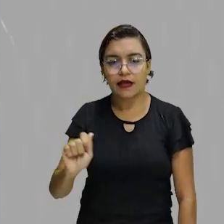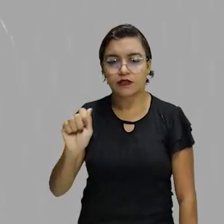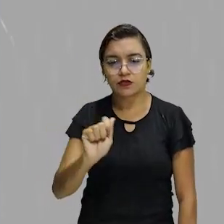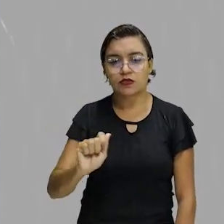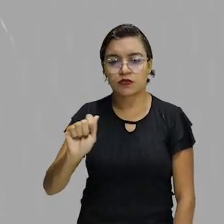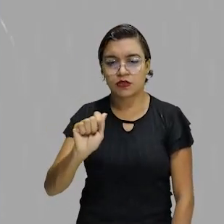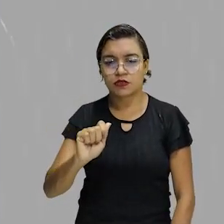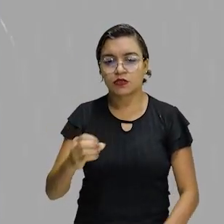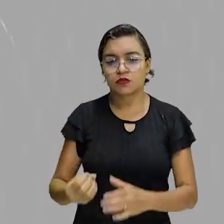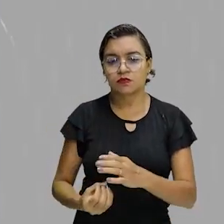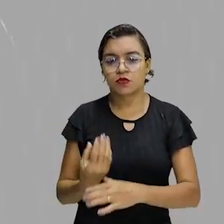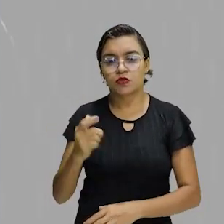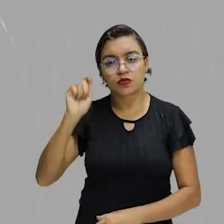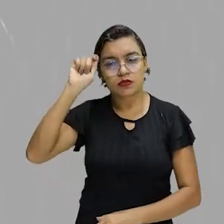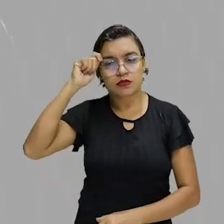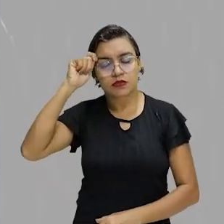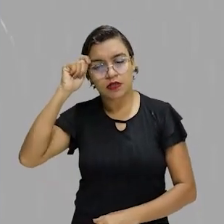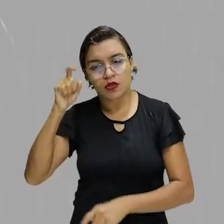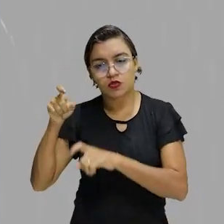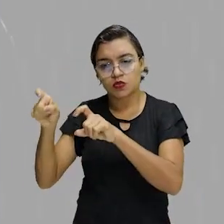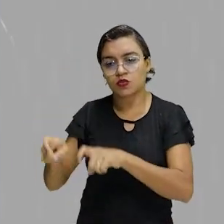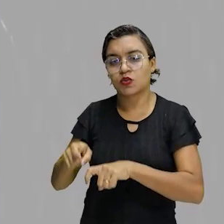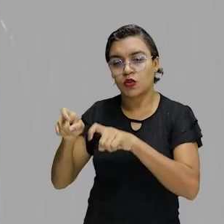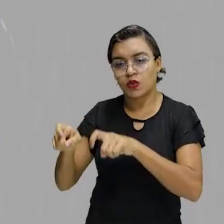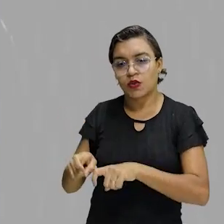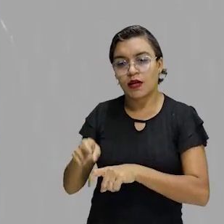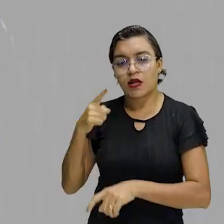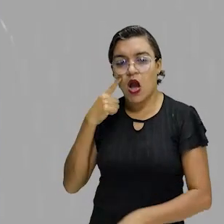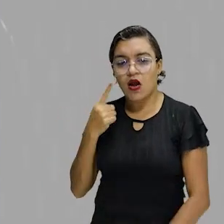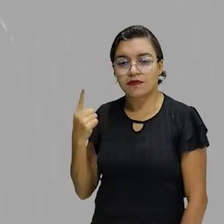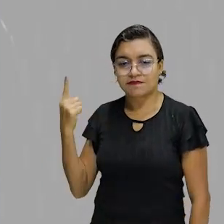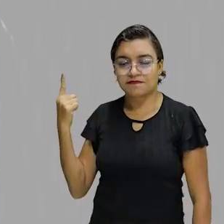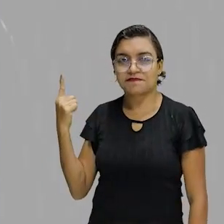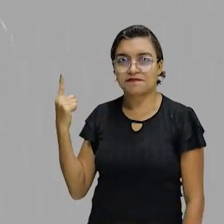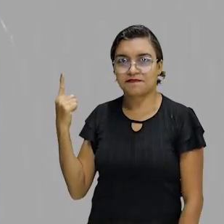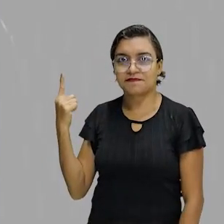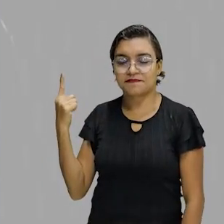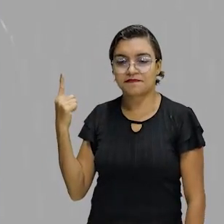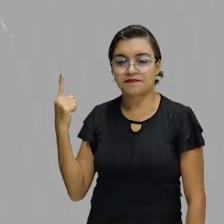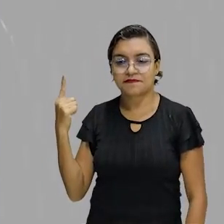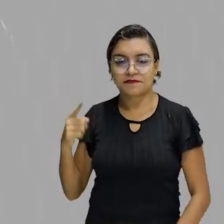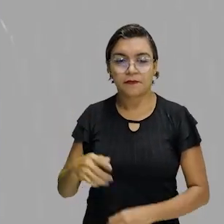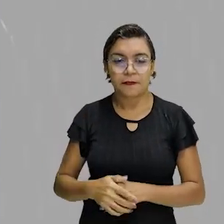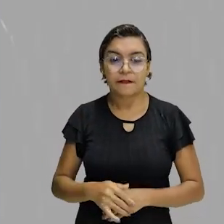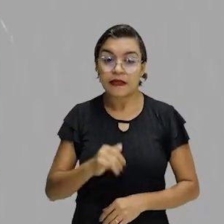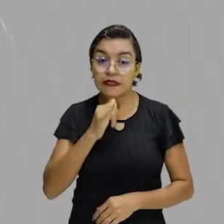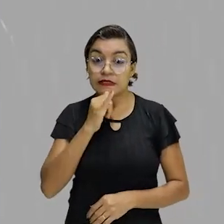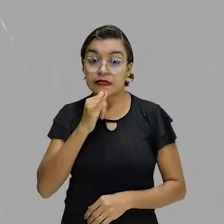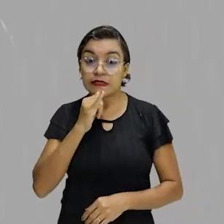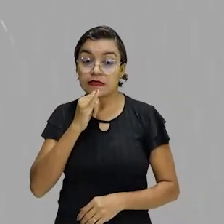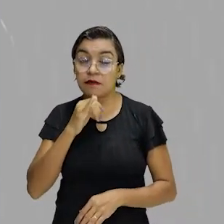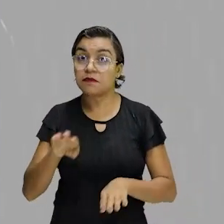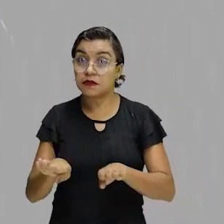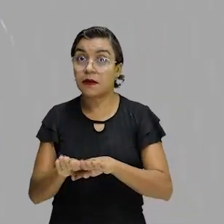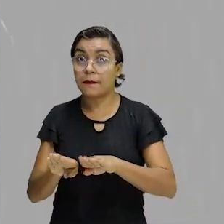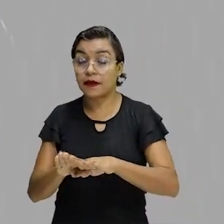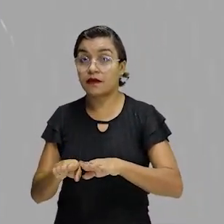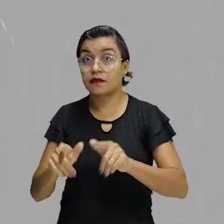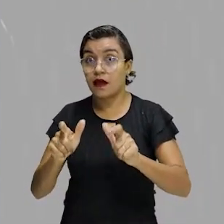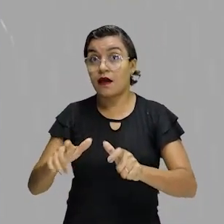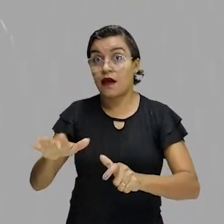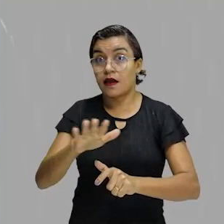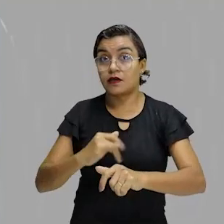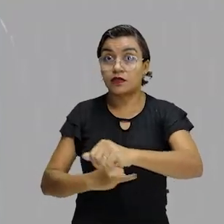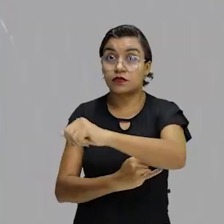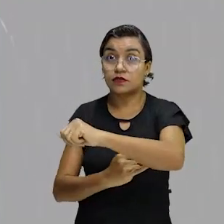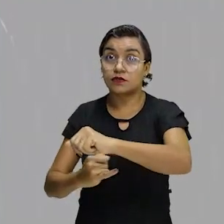Produtores Negros Rurais Quilombolas de Santa Rosa dos Pretos, citada ainda há pouco como exemplo, né? Também da região de Itapecuru-Mirim. Então a gente